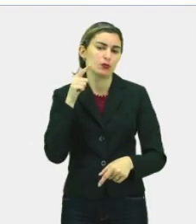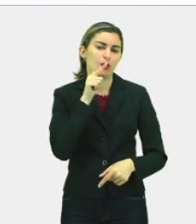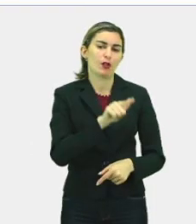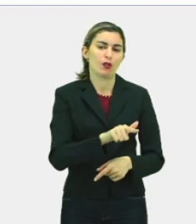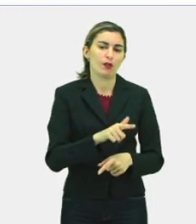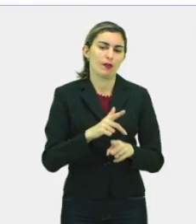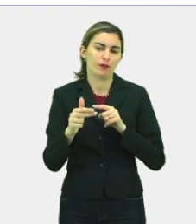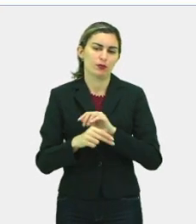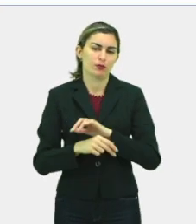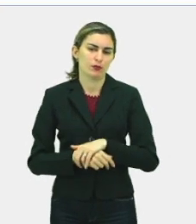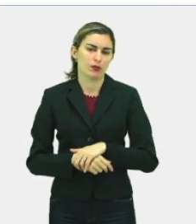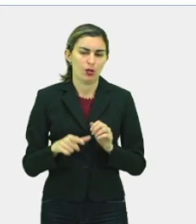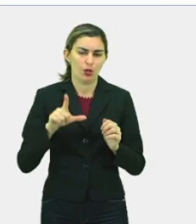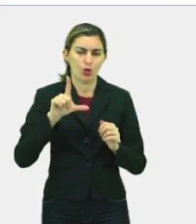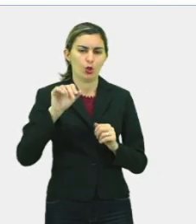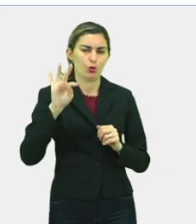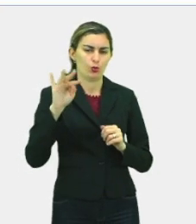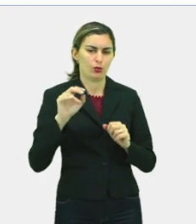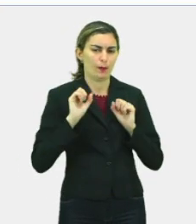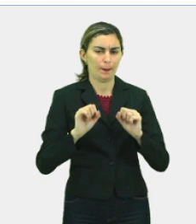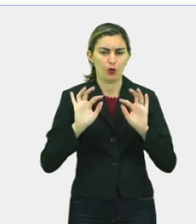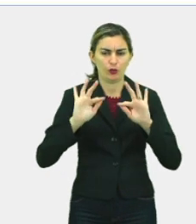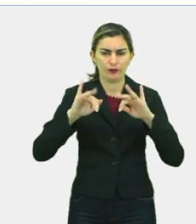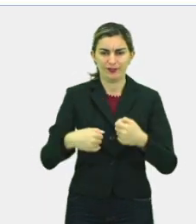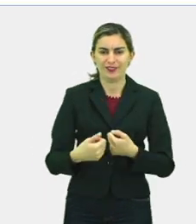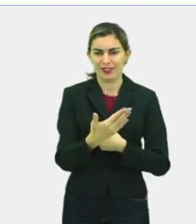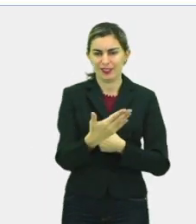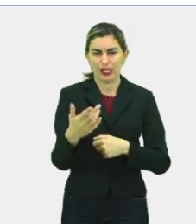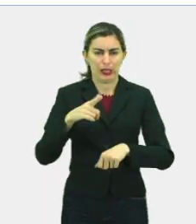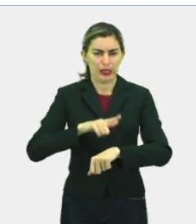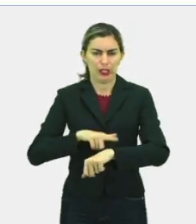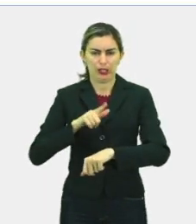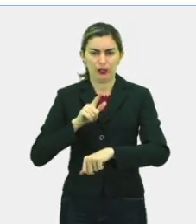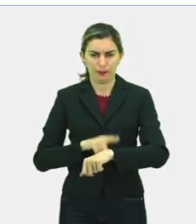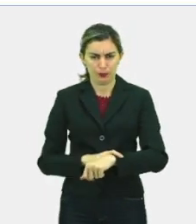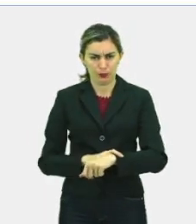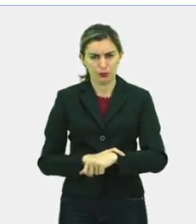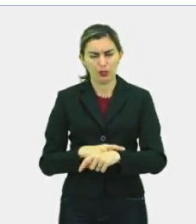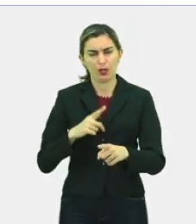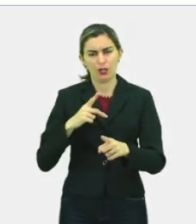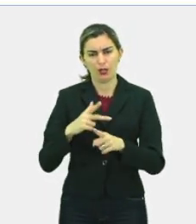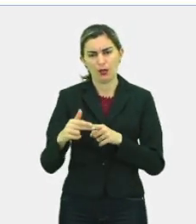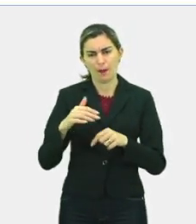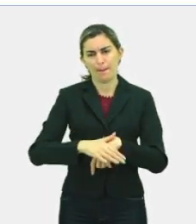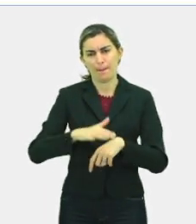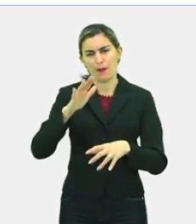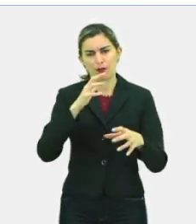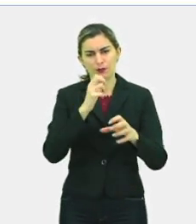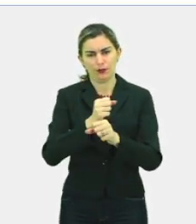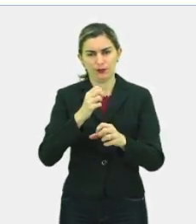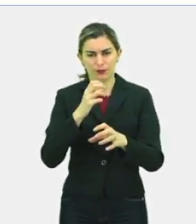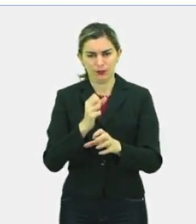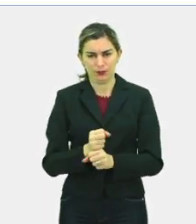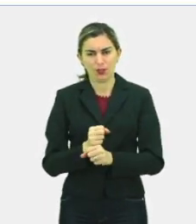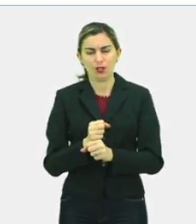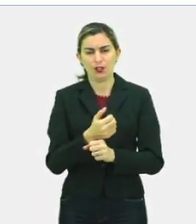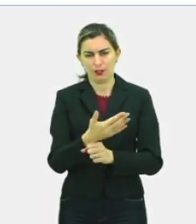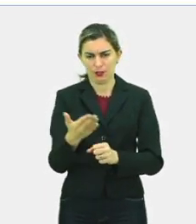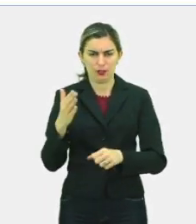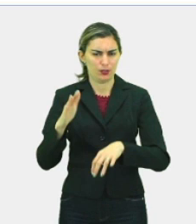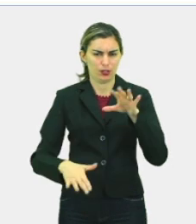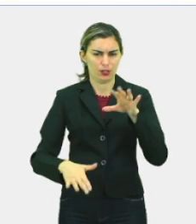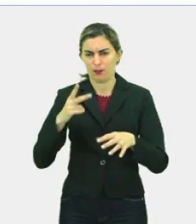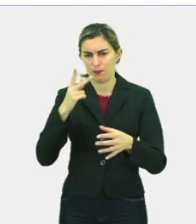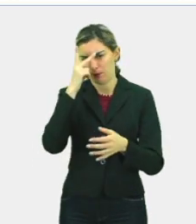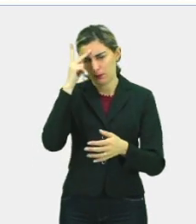ganham essa luta? A luta pode ser finalizada pelo tempo ganhando quem tiver maior pontuação, né?